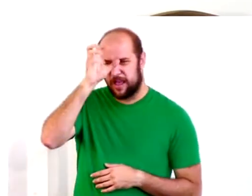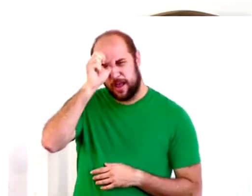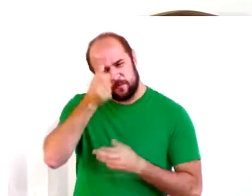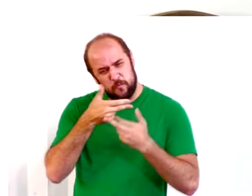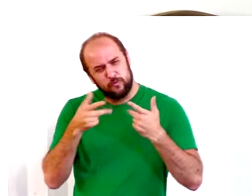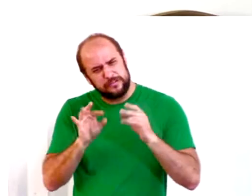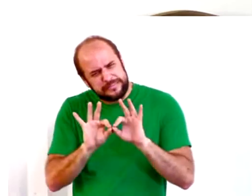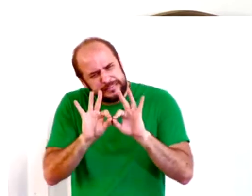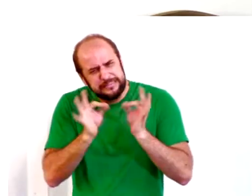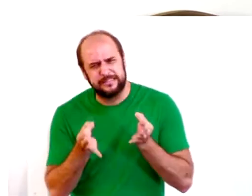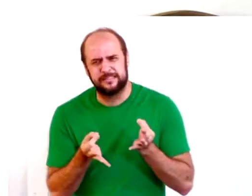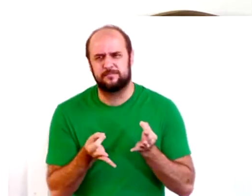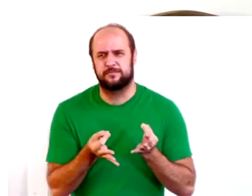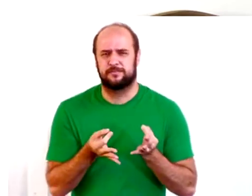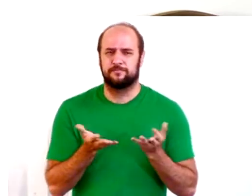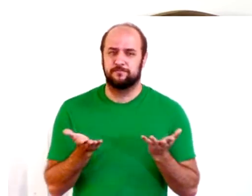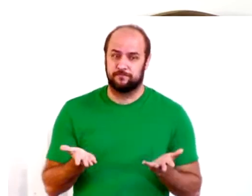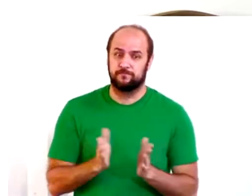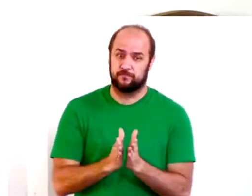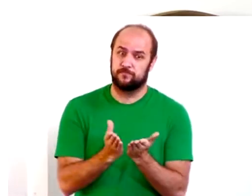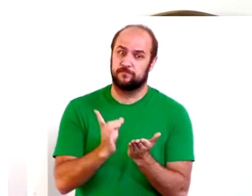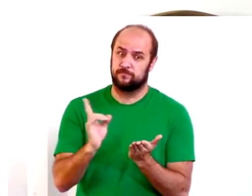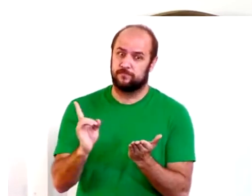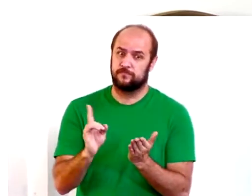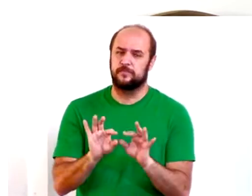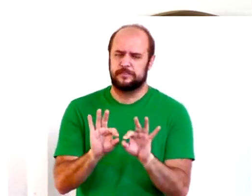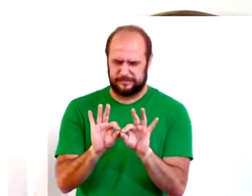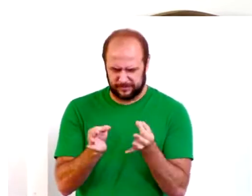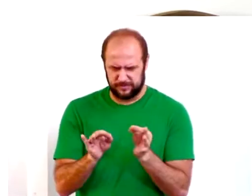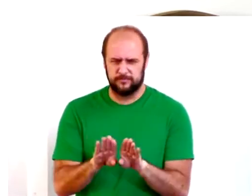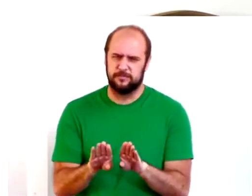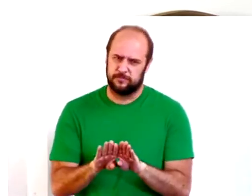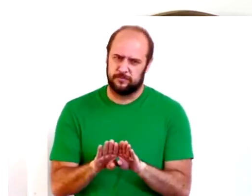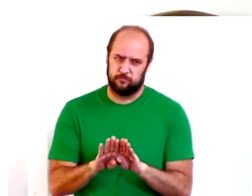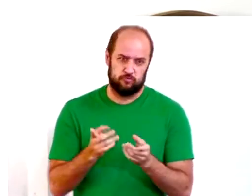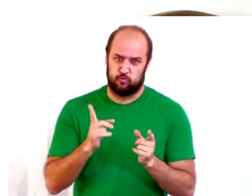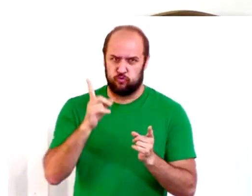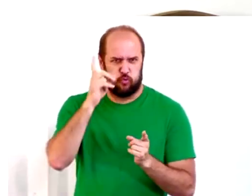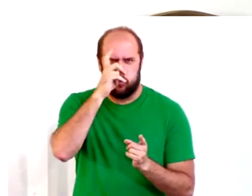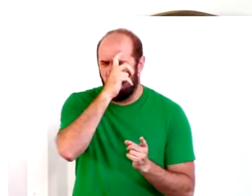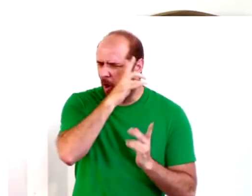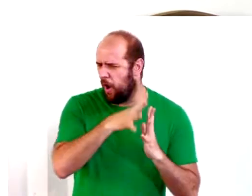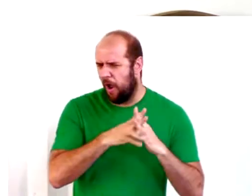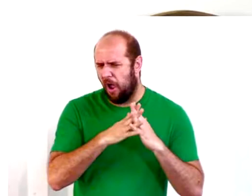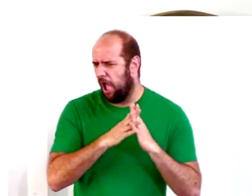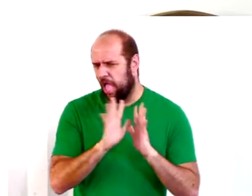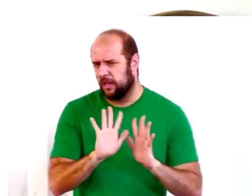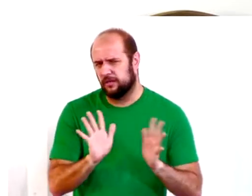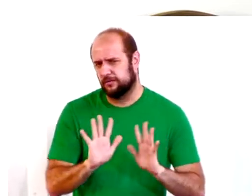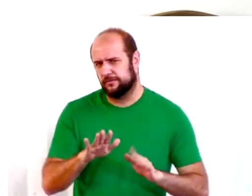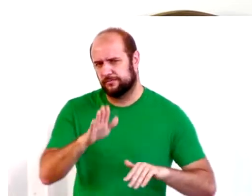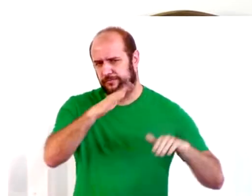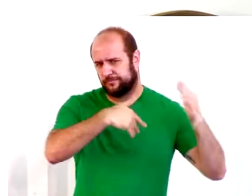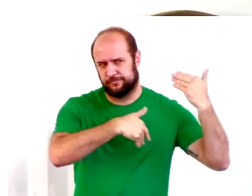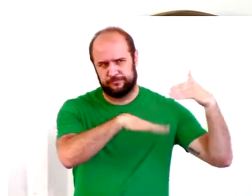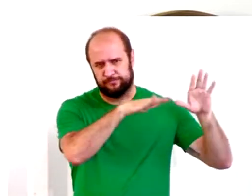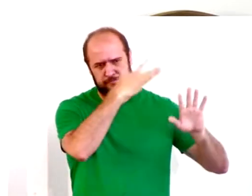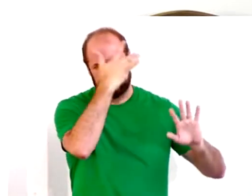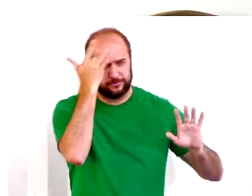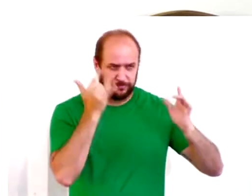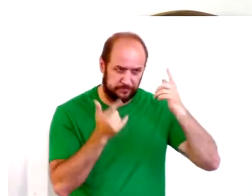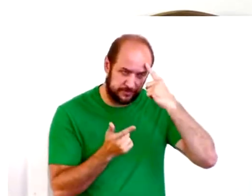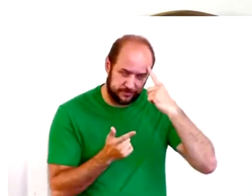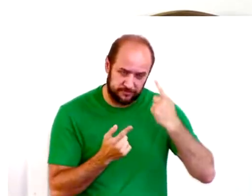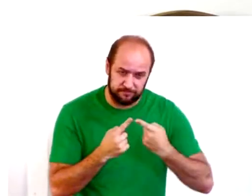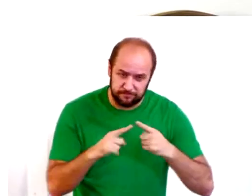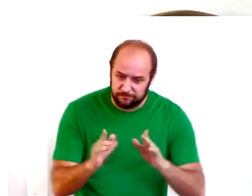coisas simples. A Bíblia é um livro simples, meus irmãos, ela não é o livro mais complicado do mundo, como muita gente acha. A Bíblia